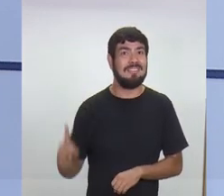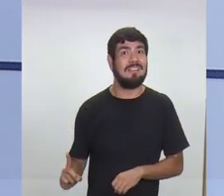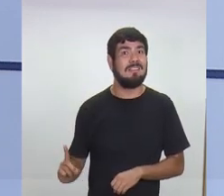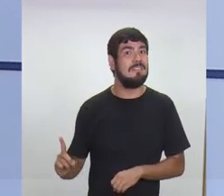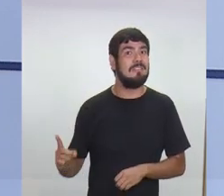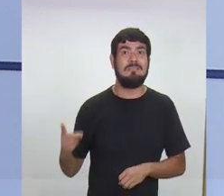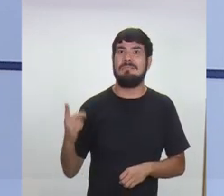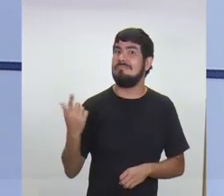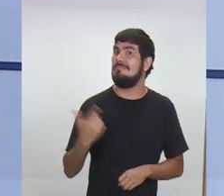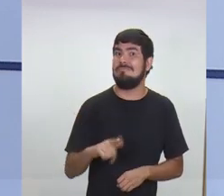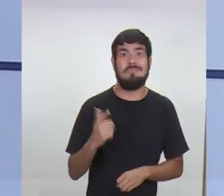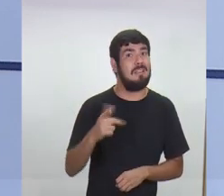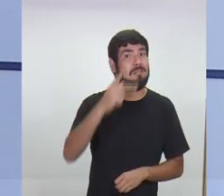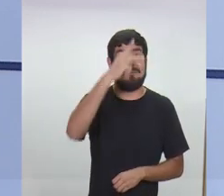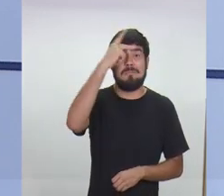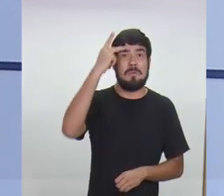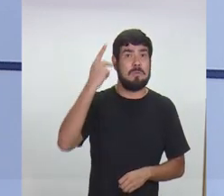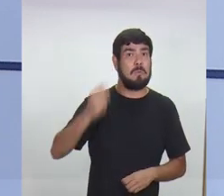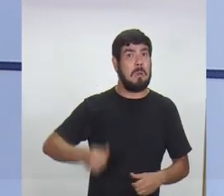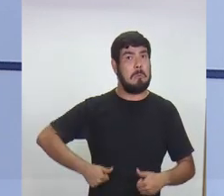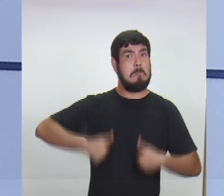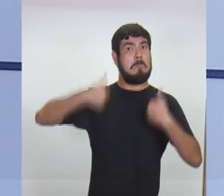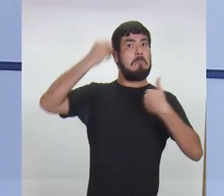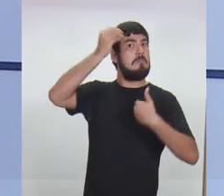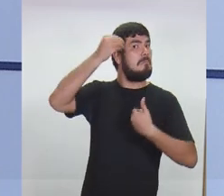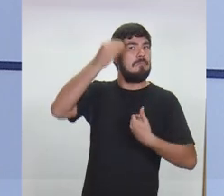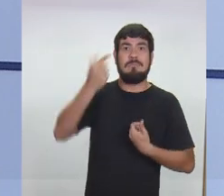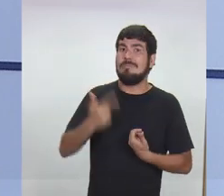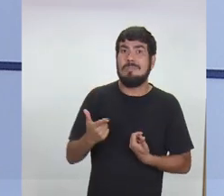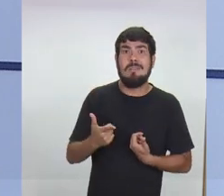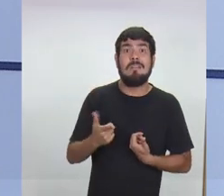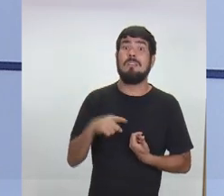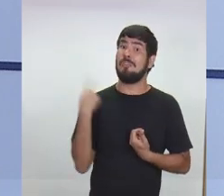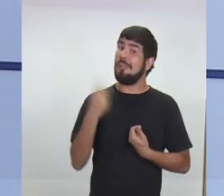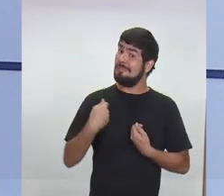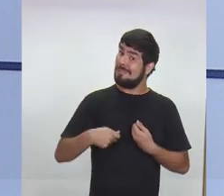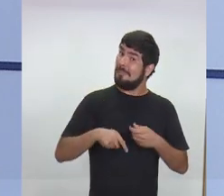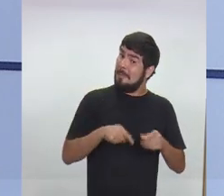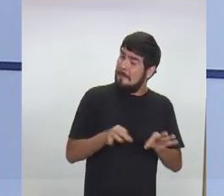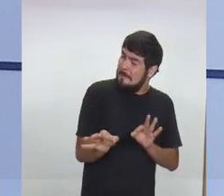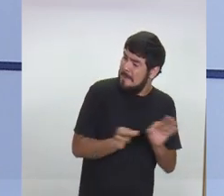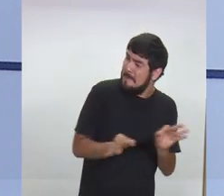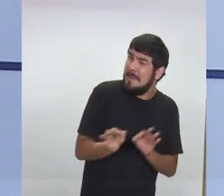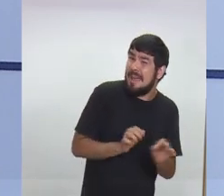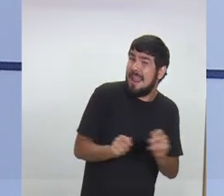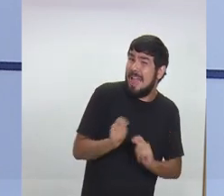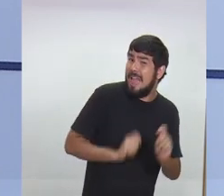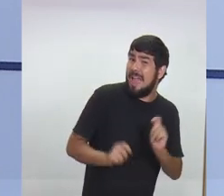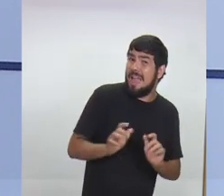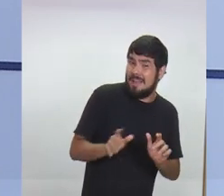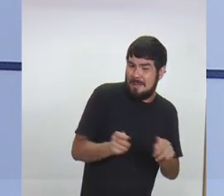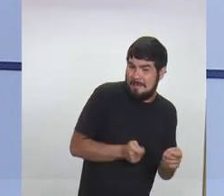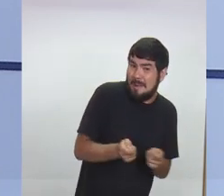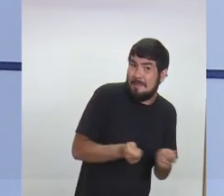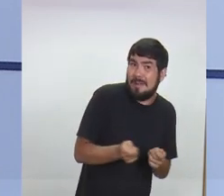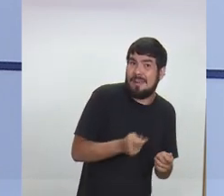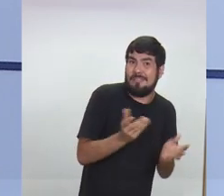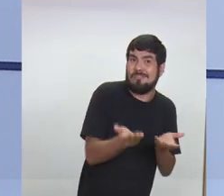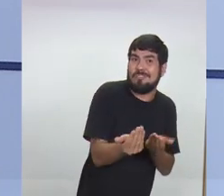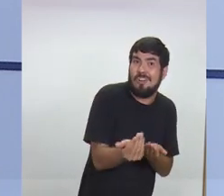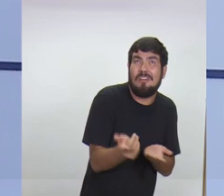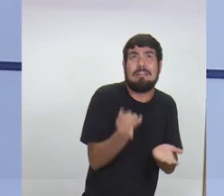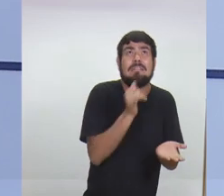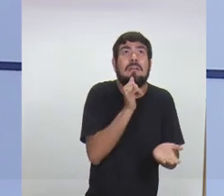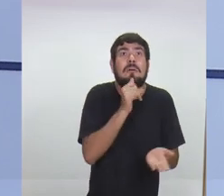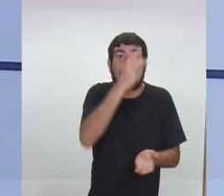pessoas preparadas para isso agora nós precisamos preparar os nossos jovens todos eles que ele seja têm algum tipo de